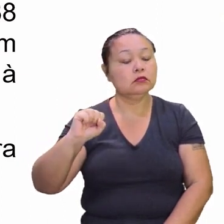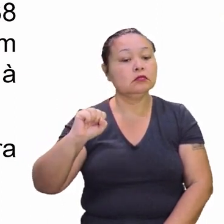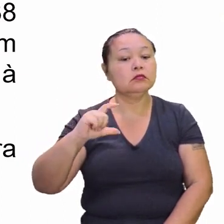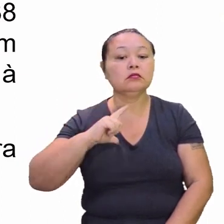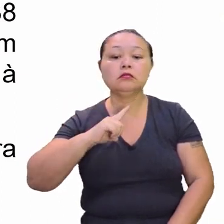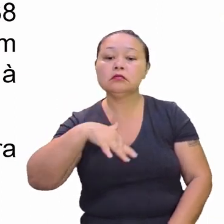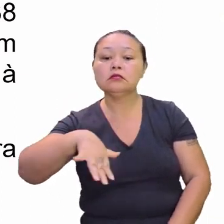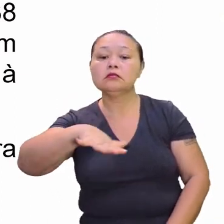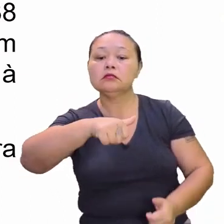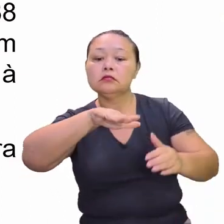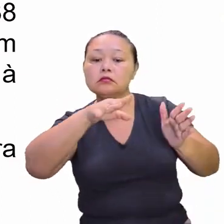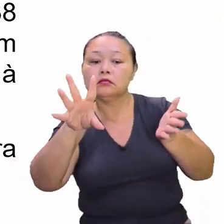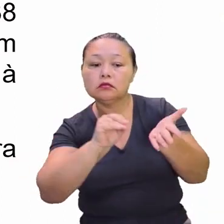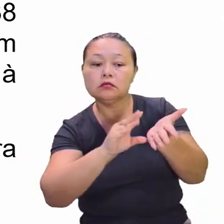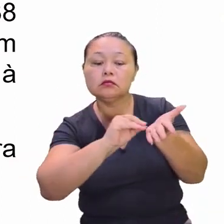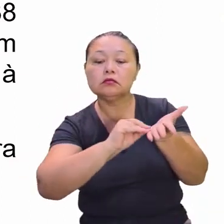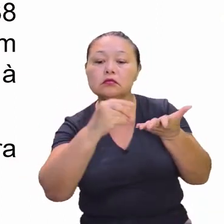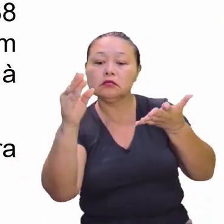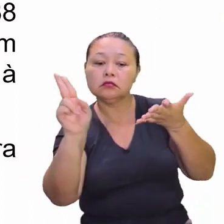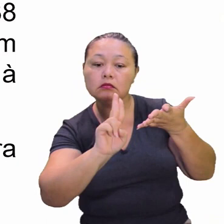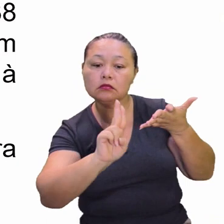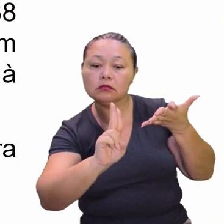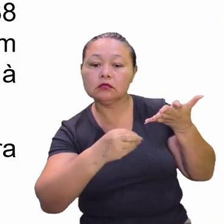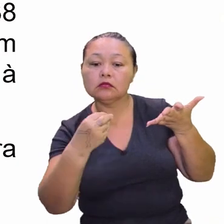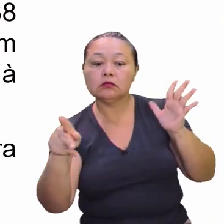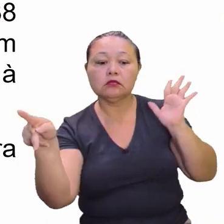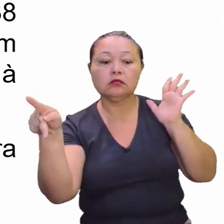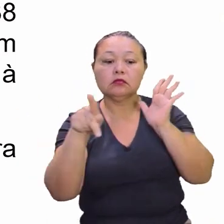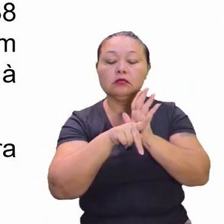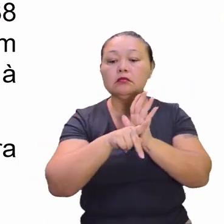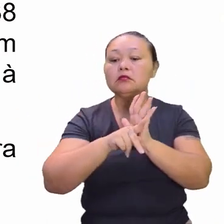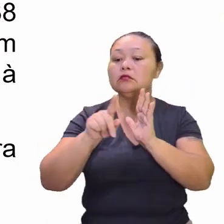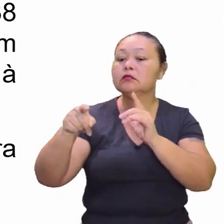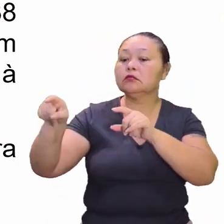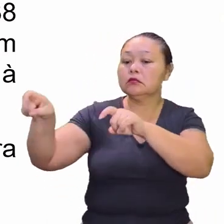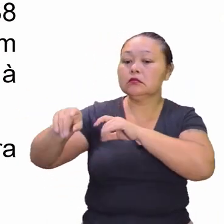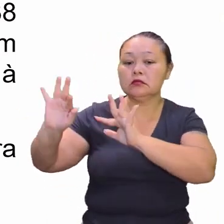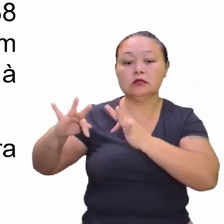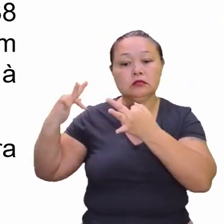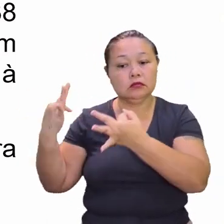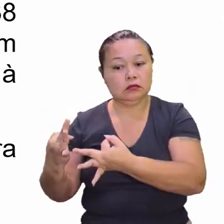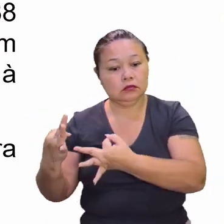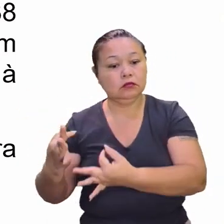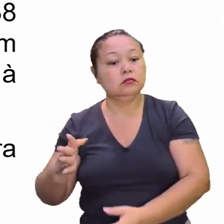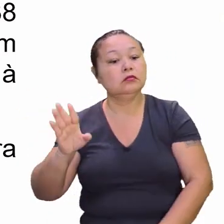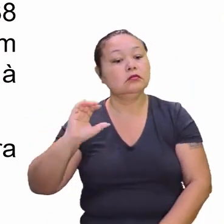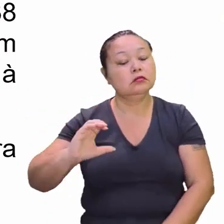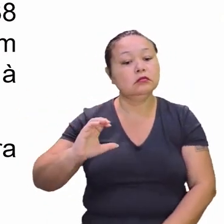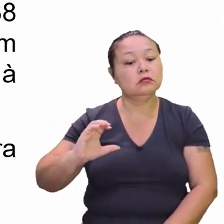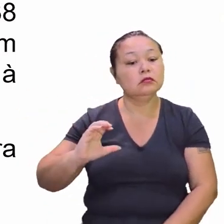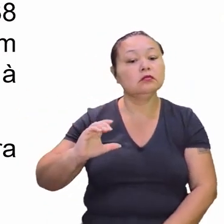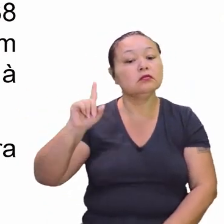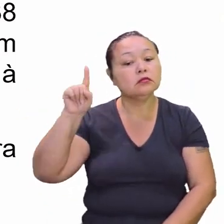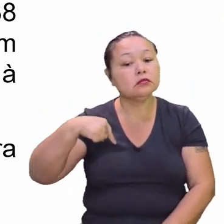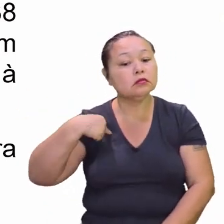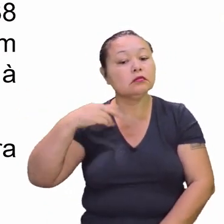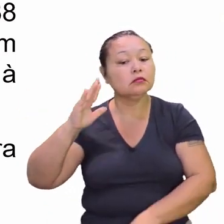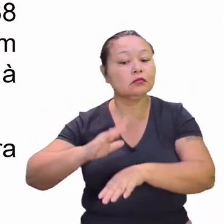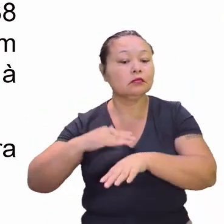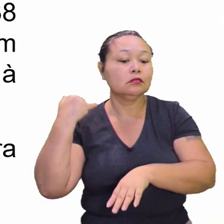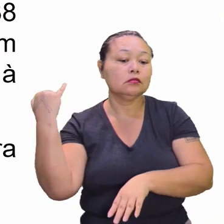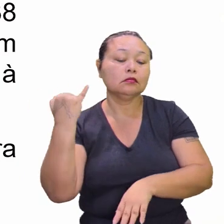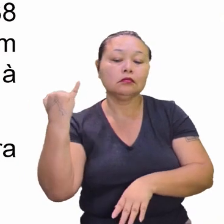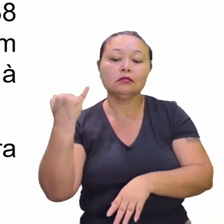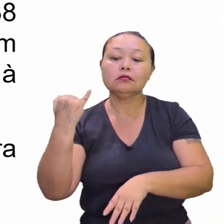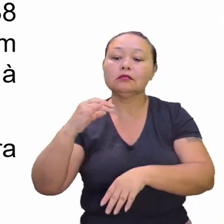91.438 estabelecimentos recenseados foram classificados como pertencentes à agricultura familiar. C. É considerada